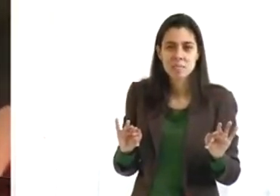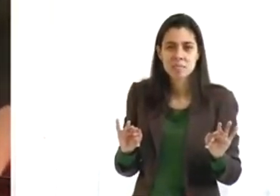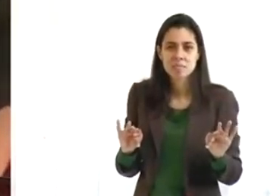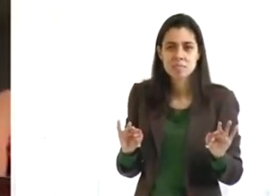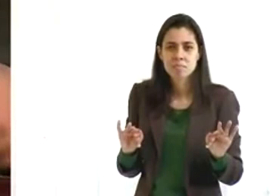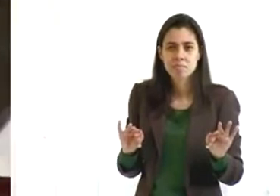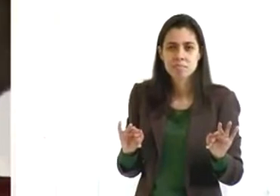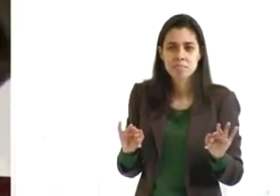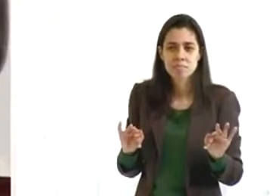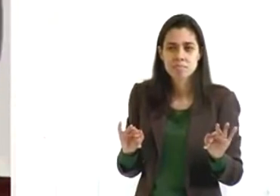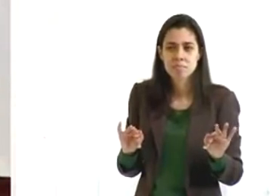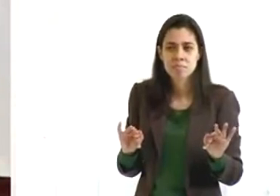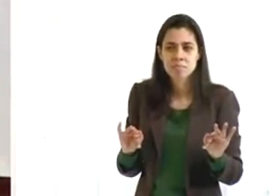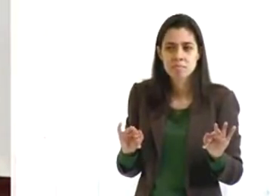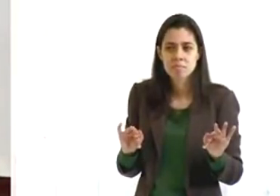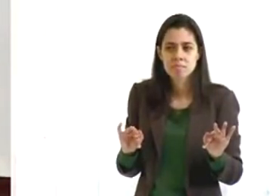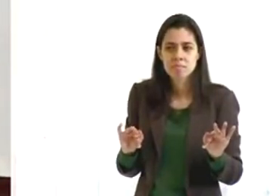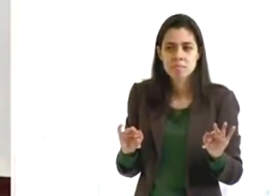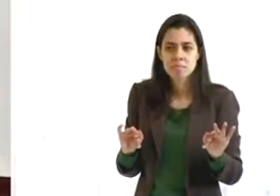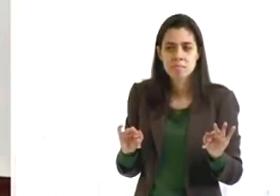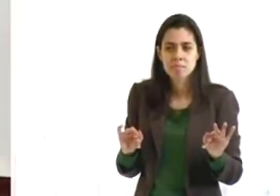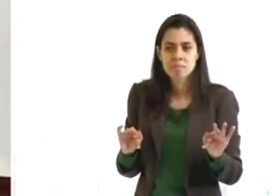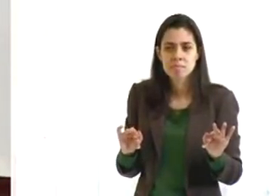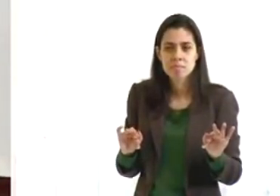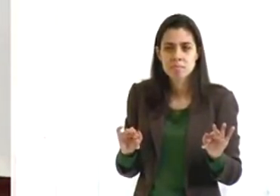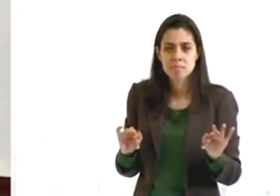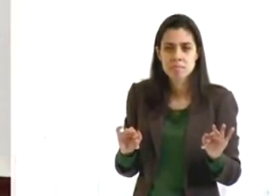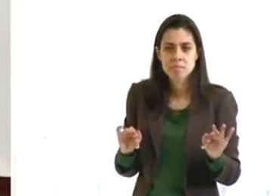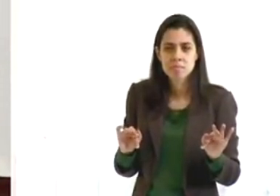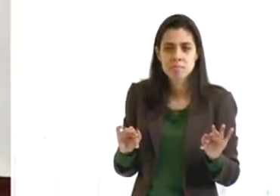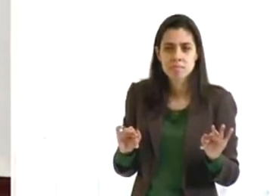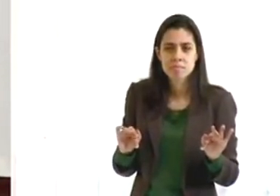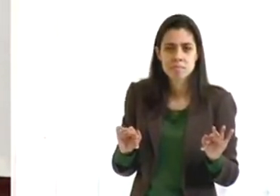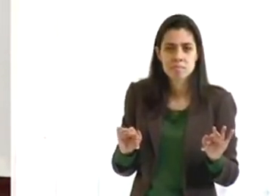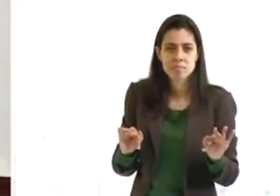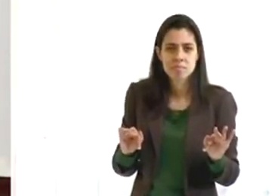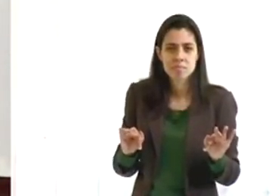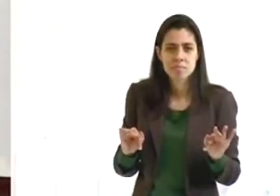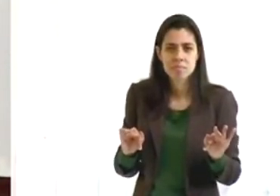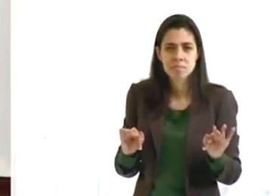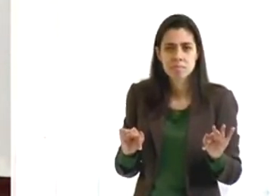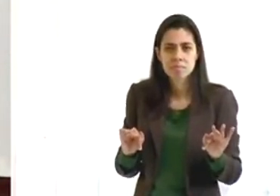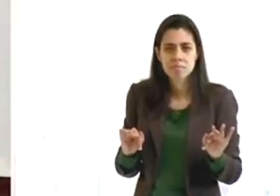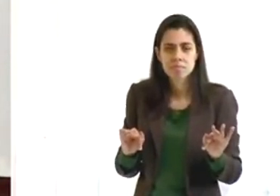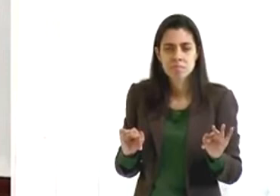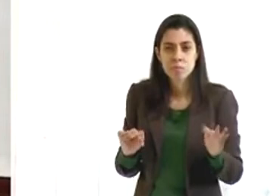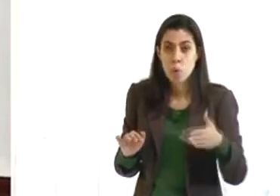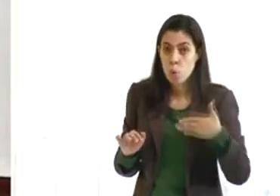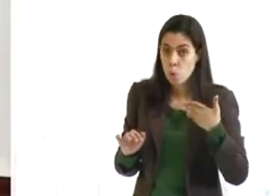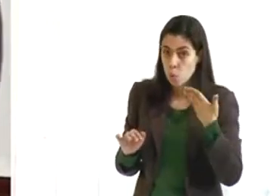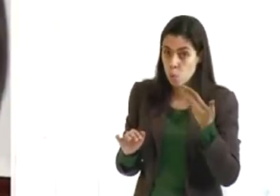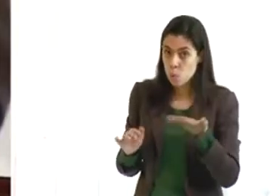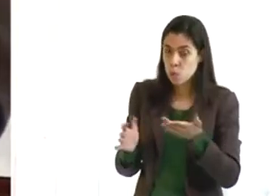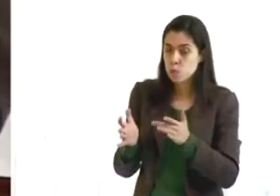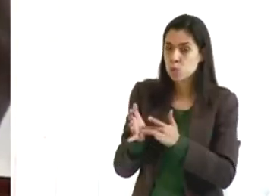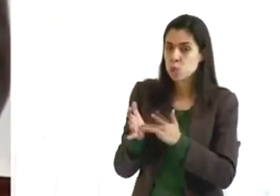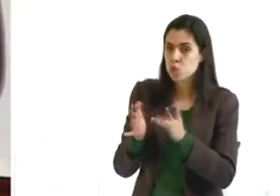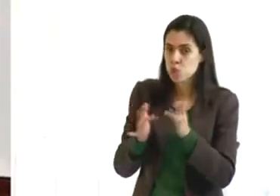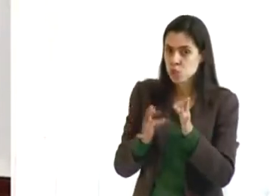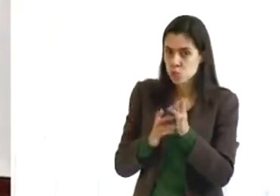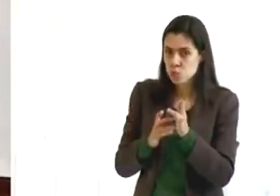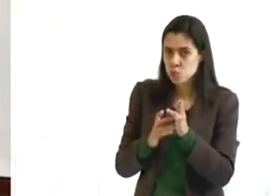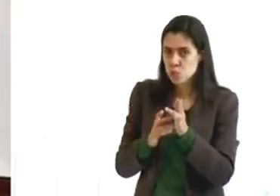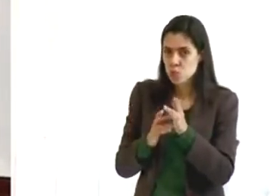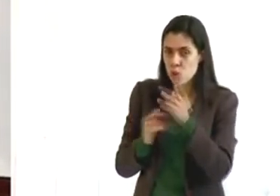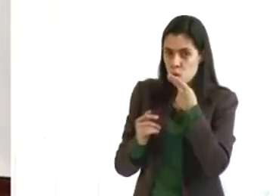Interessante que quando o Senhor Jesus conta as 3 parábolas, da ovelha perdida, da dracma perdida e do filho